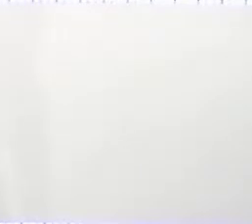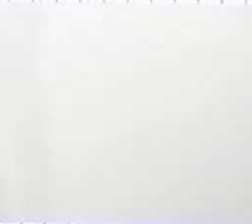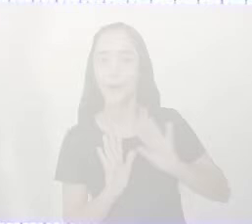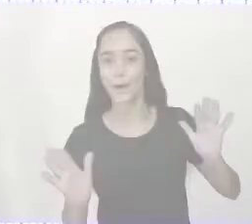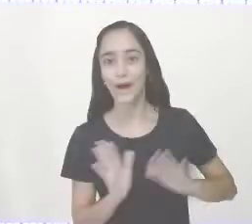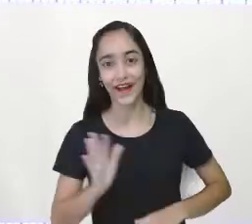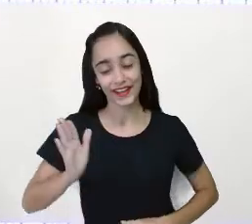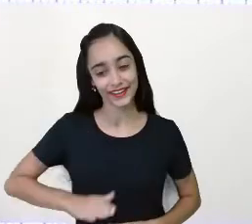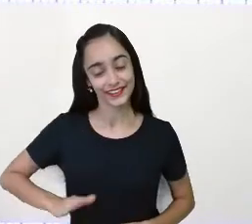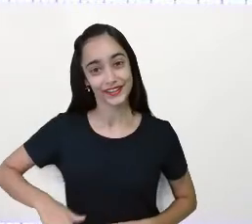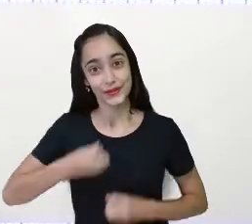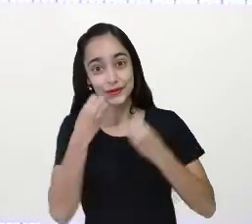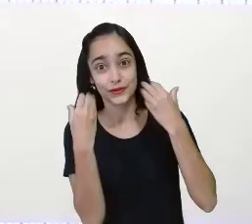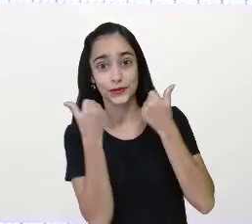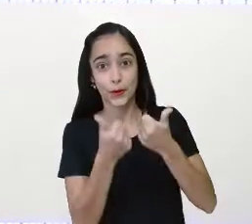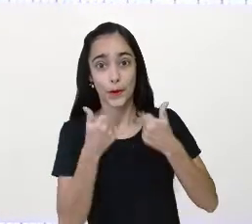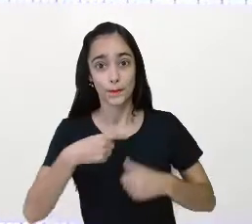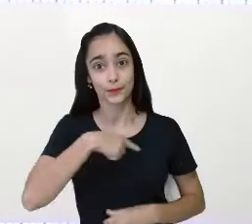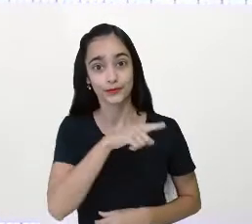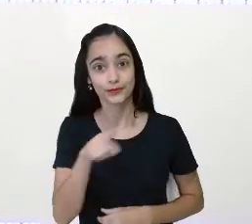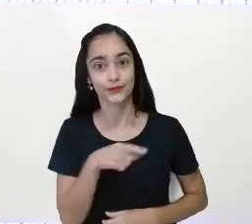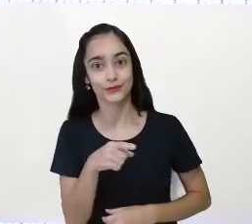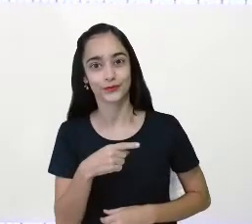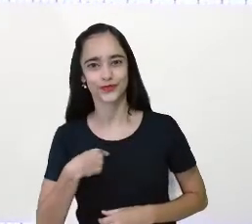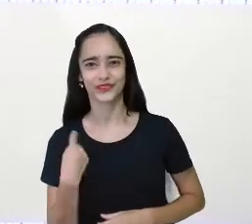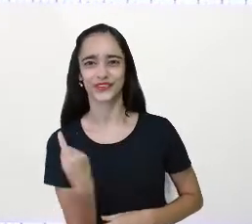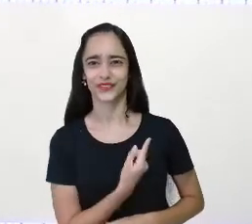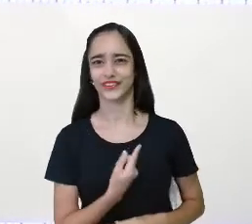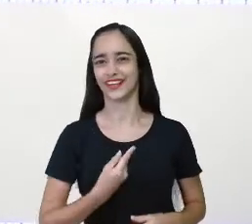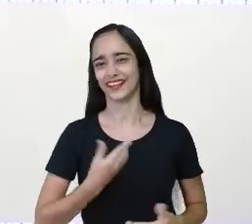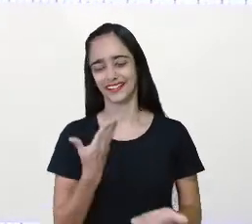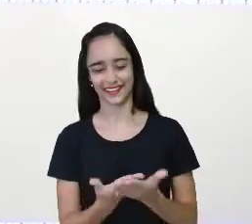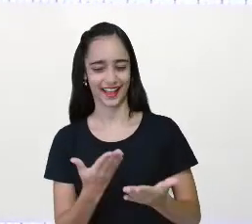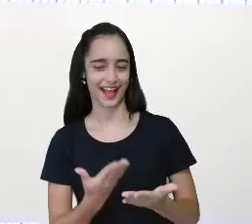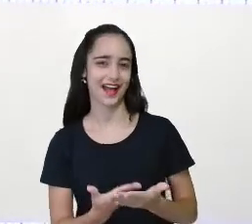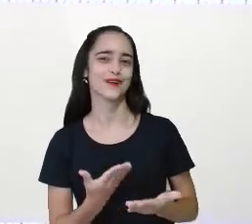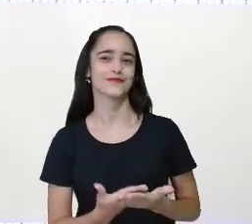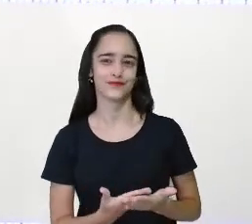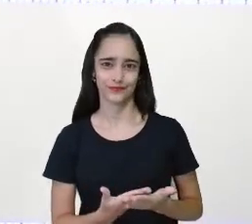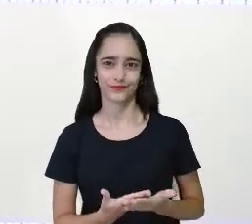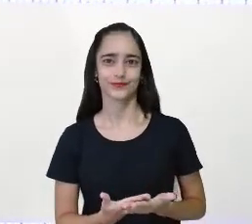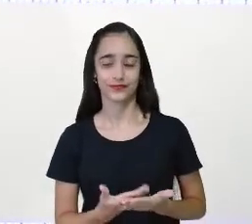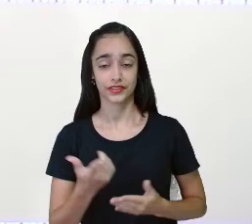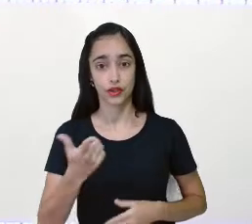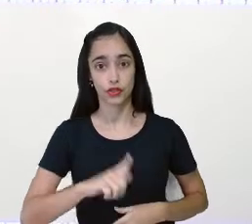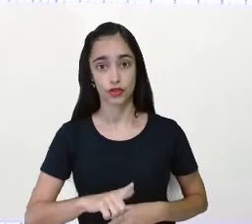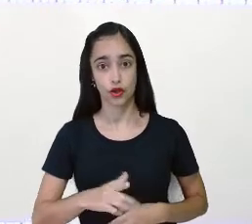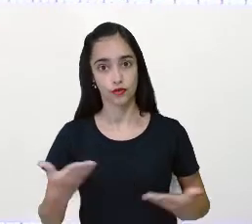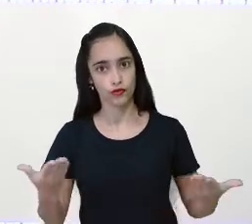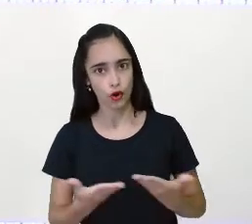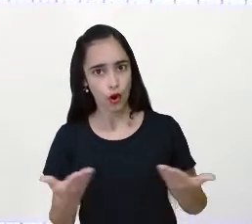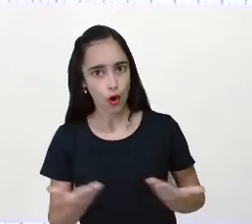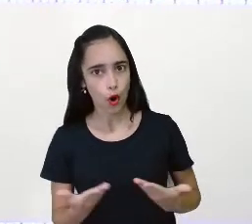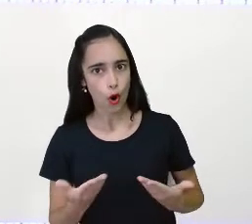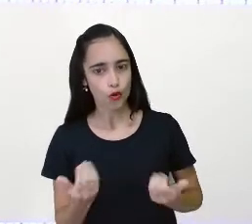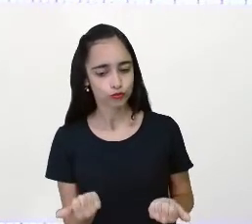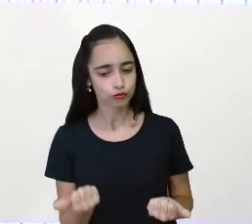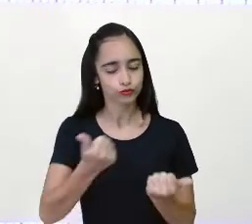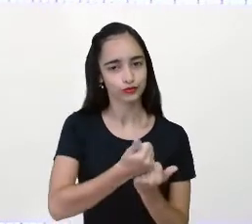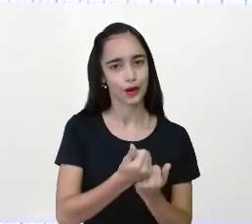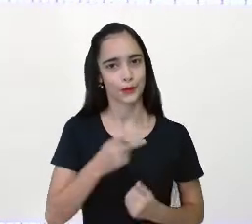Olá, crianças! Tudo bem com vocês? Estamos aqui para mais uma aula. Hoje substituindo a